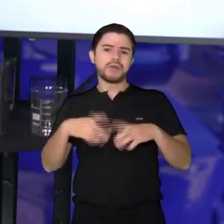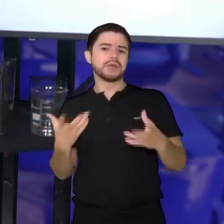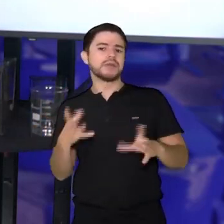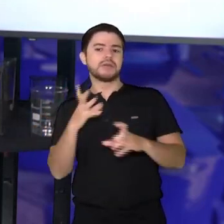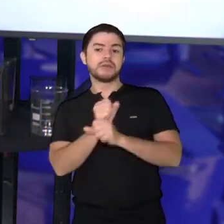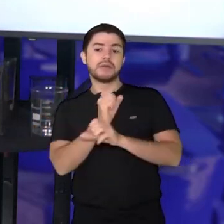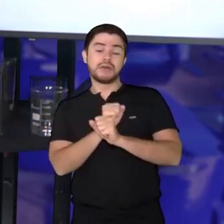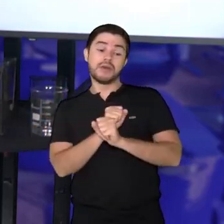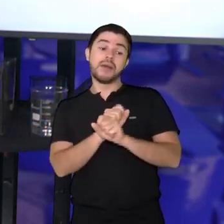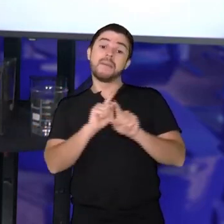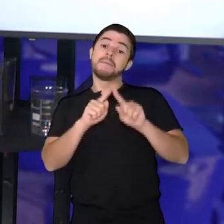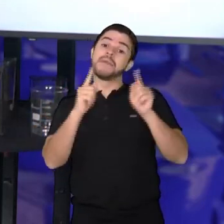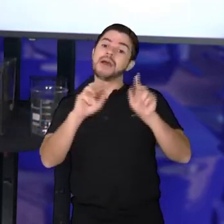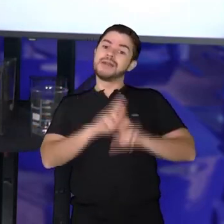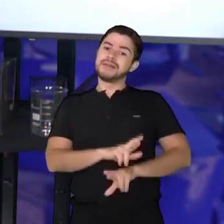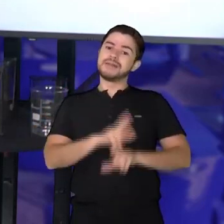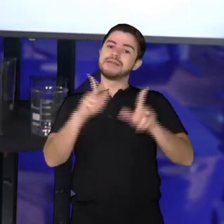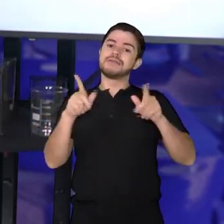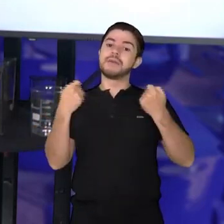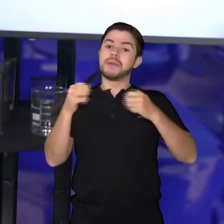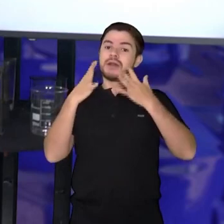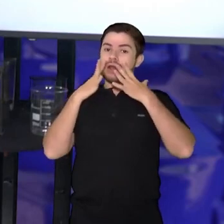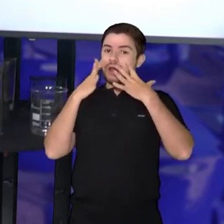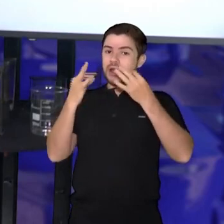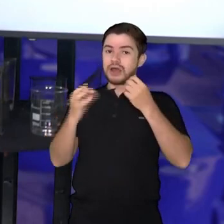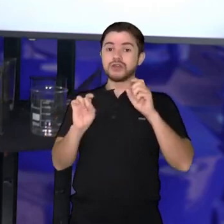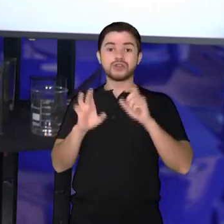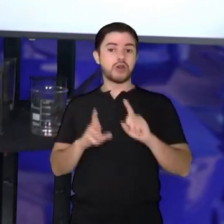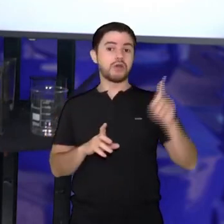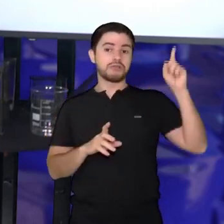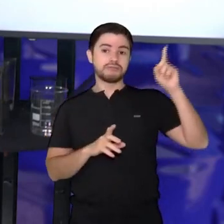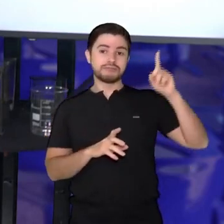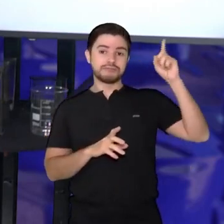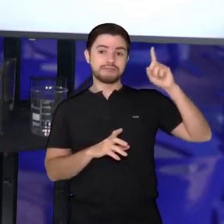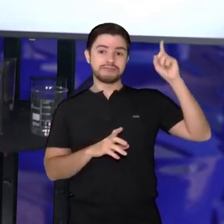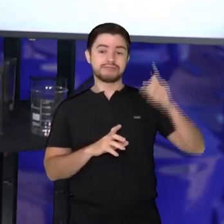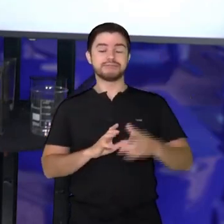pouquinho diferente. Vamos se atentar apenas para esses dois.